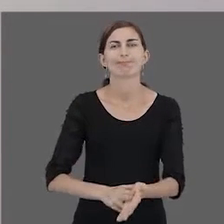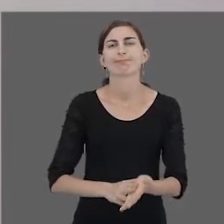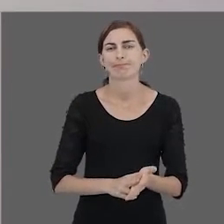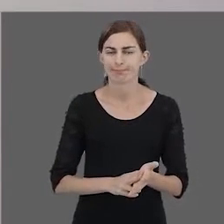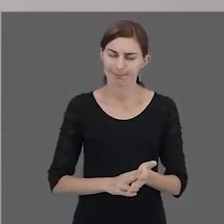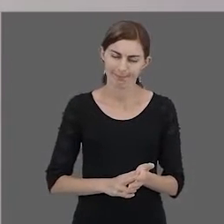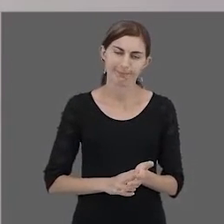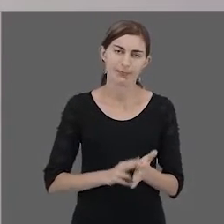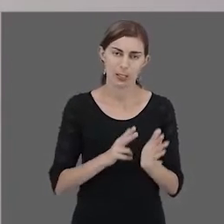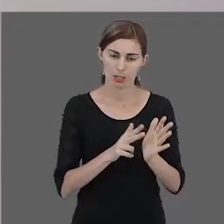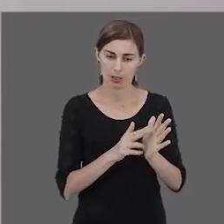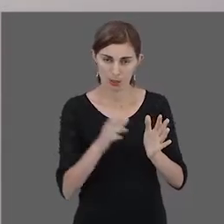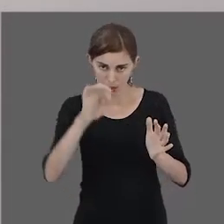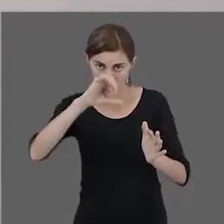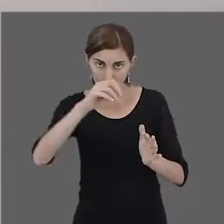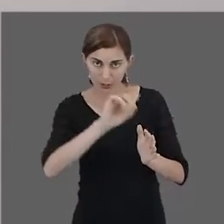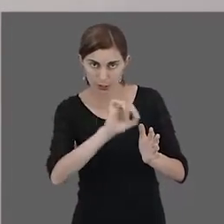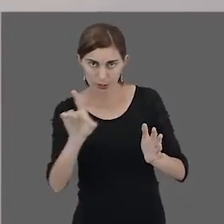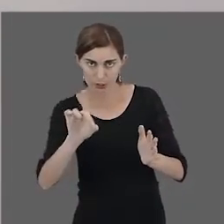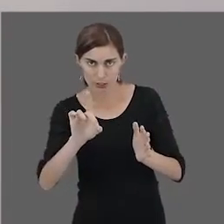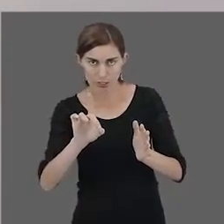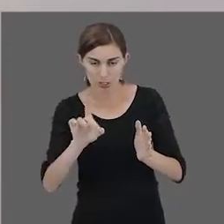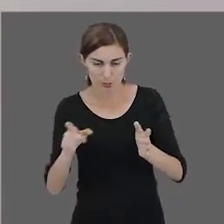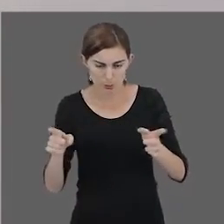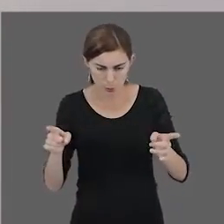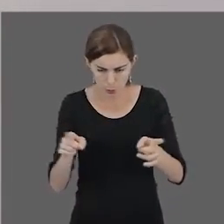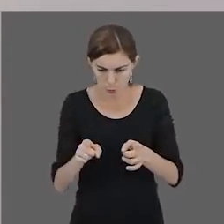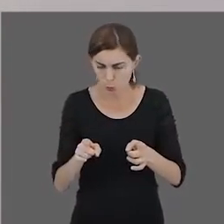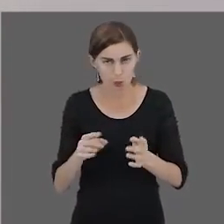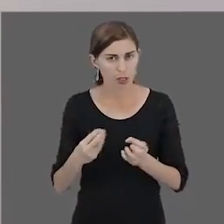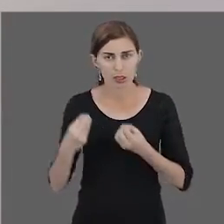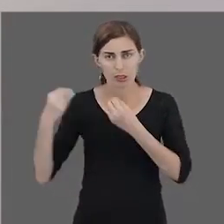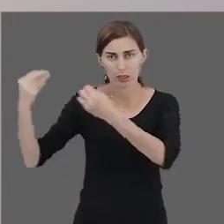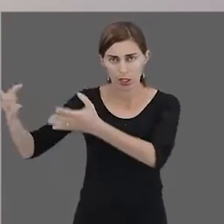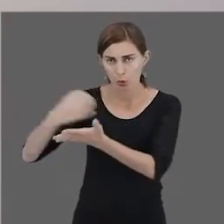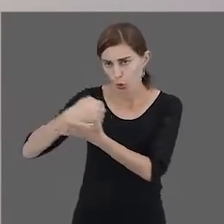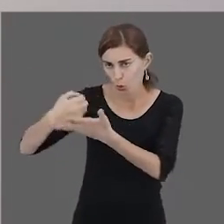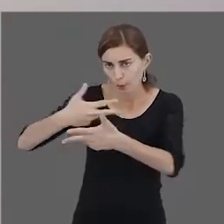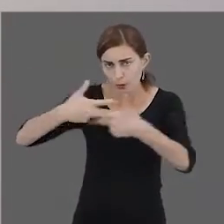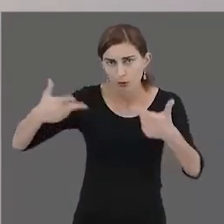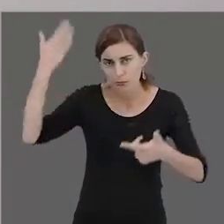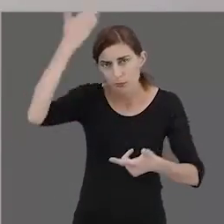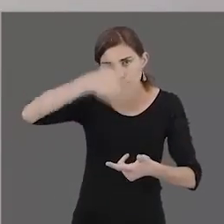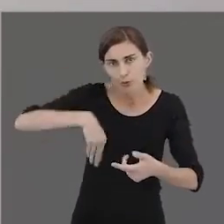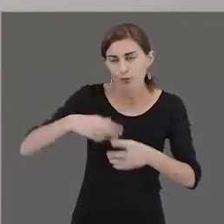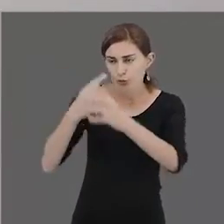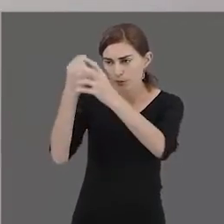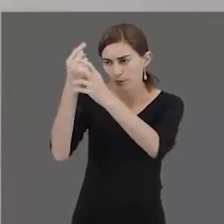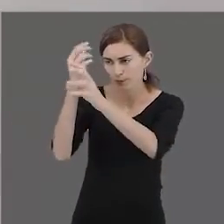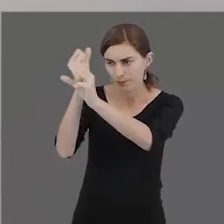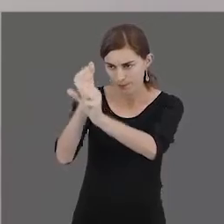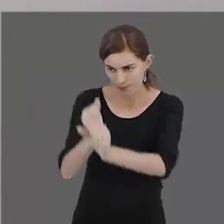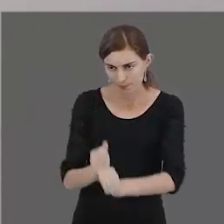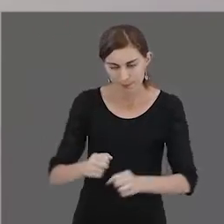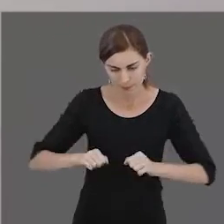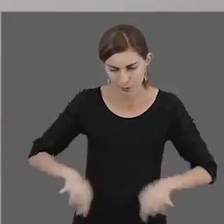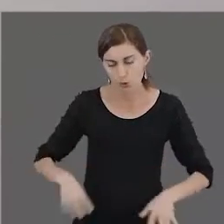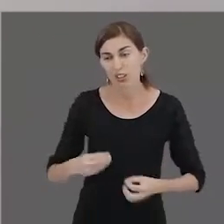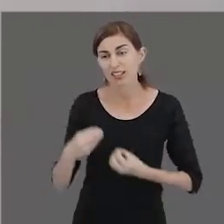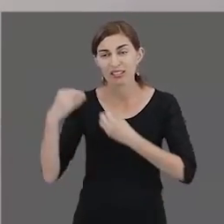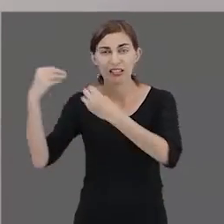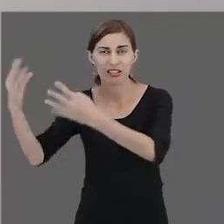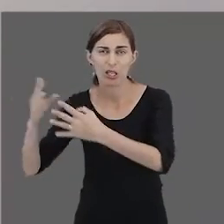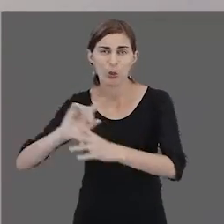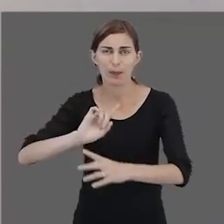gente, passou os 90 dias, não houve a entrega da prestação de contas, ou até houve a entrega, mas